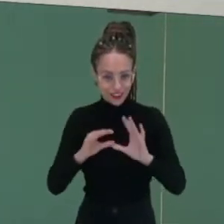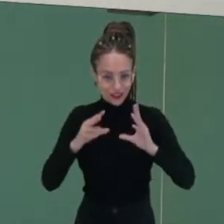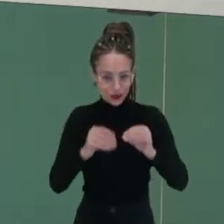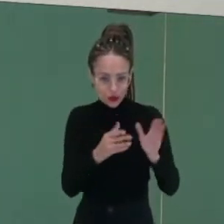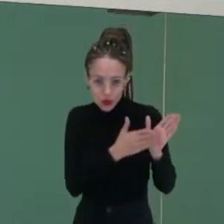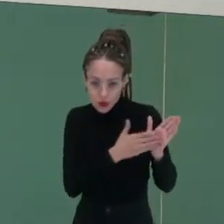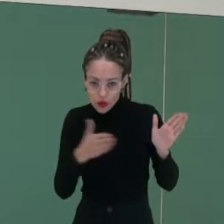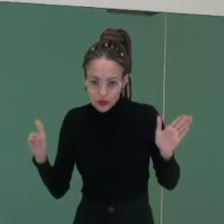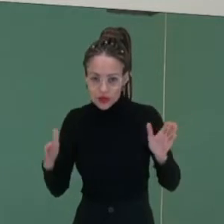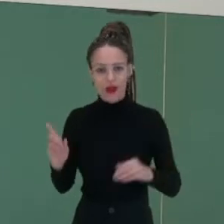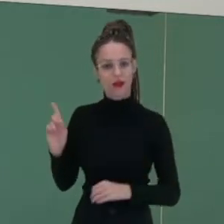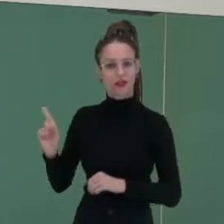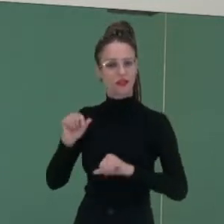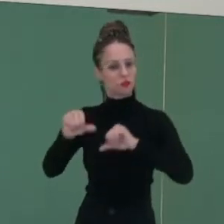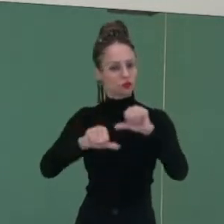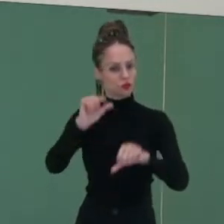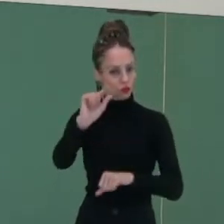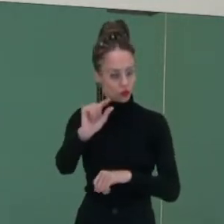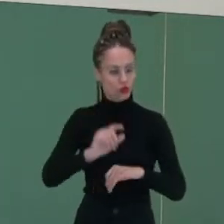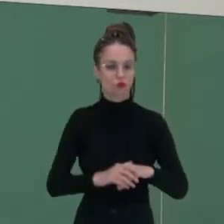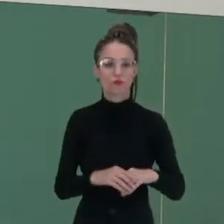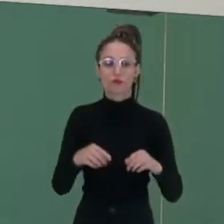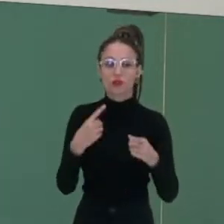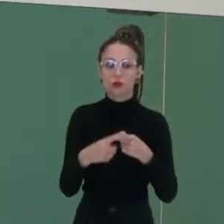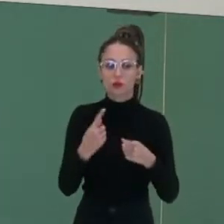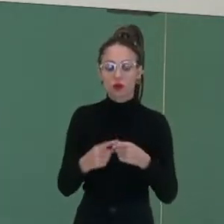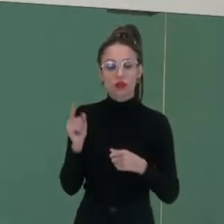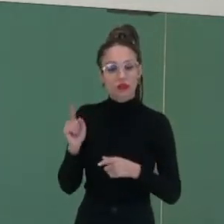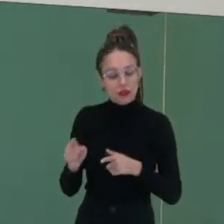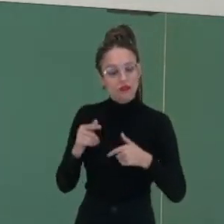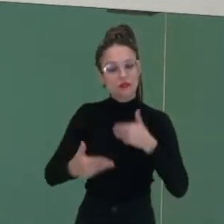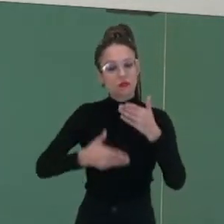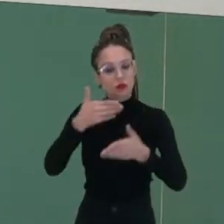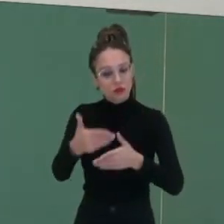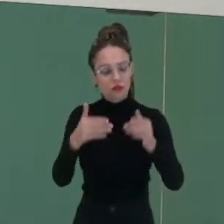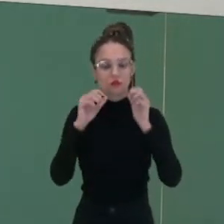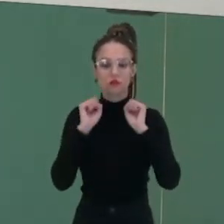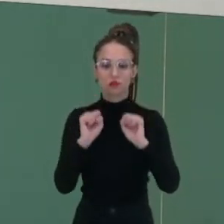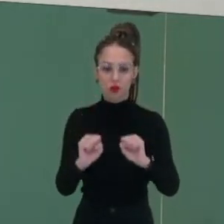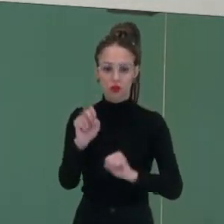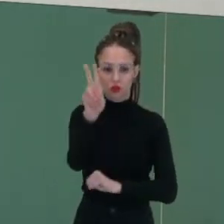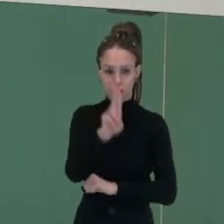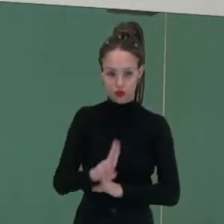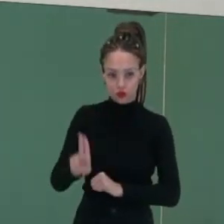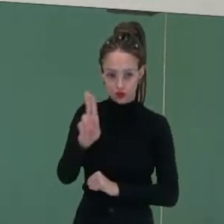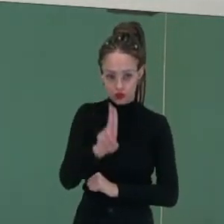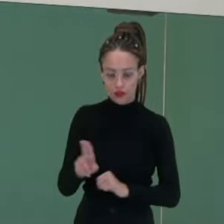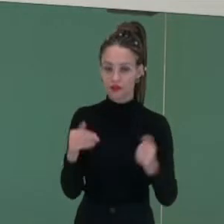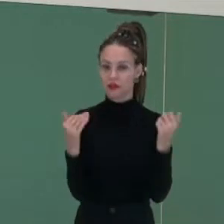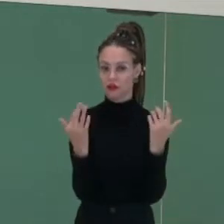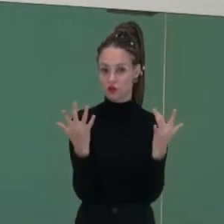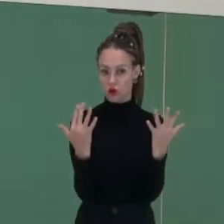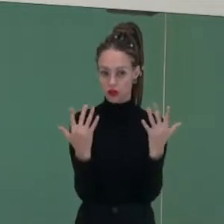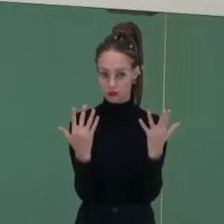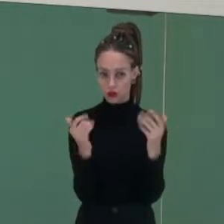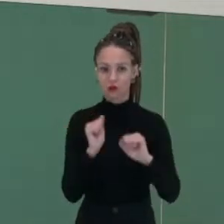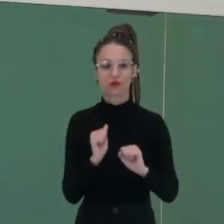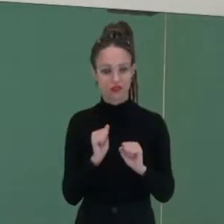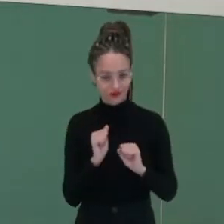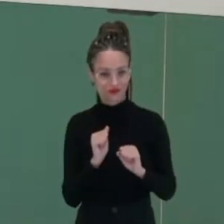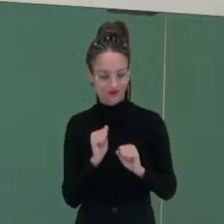processo. Aqui vai mudar um pouquinho, né? Porque nesse processo ele pode ser tanto utilizado com as mãos,